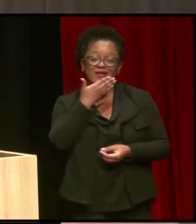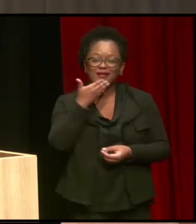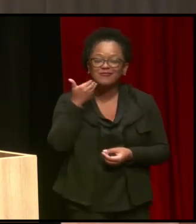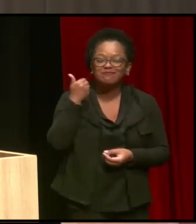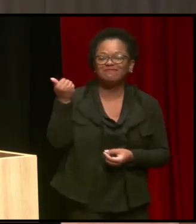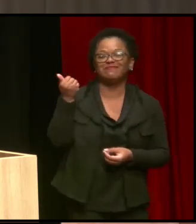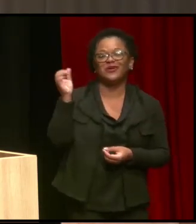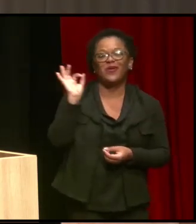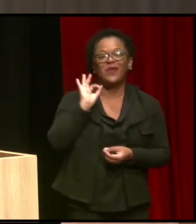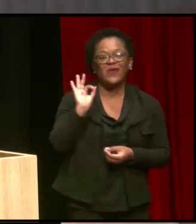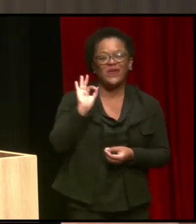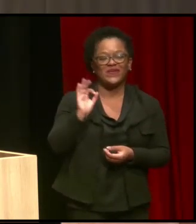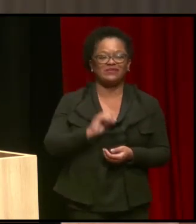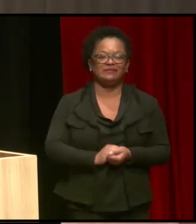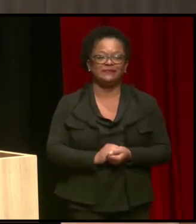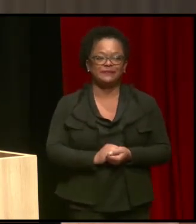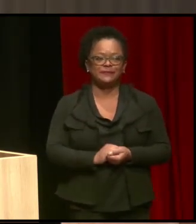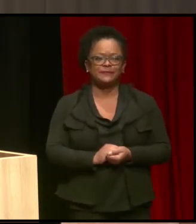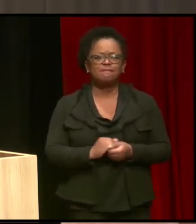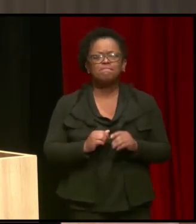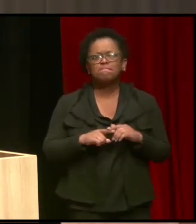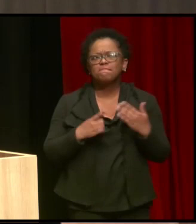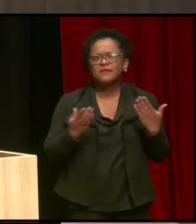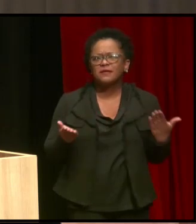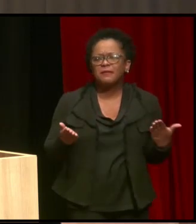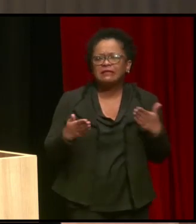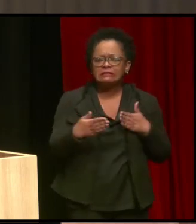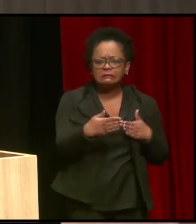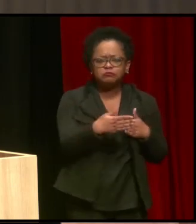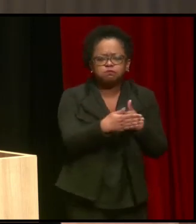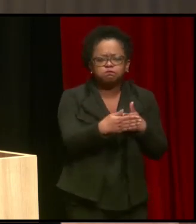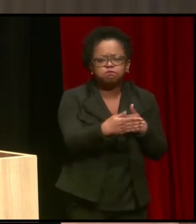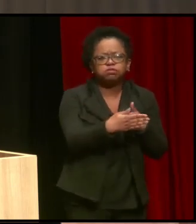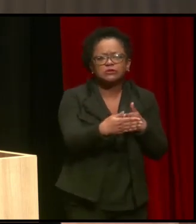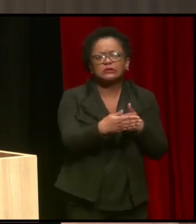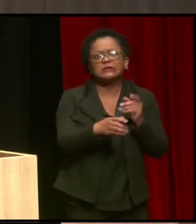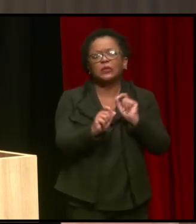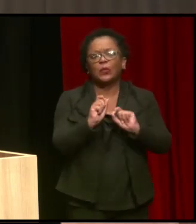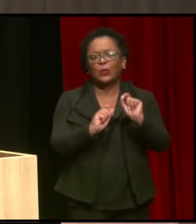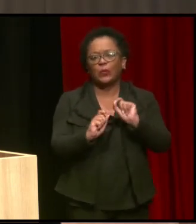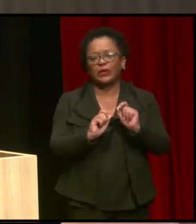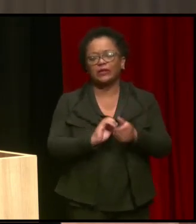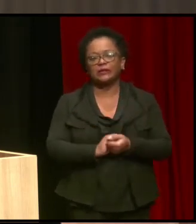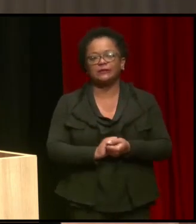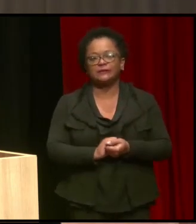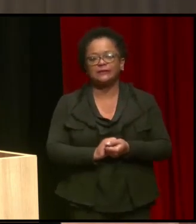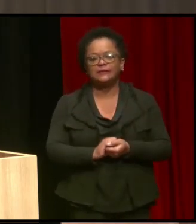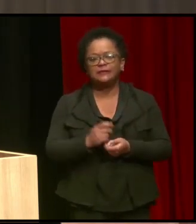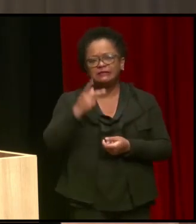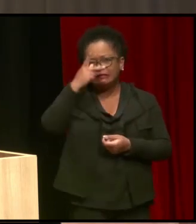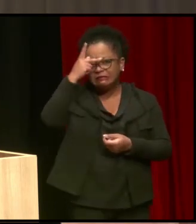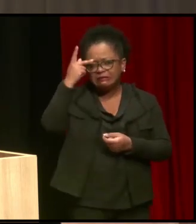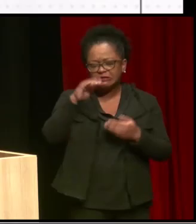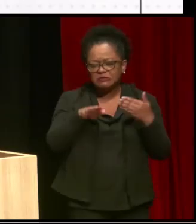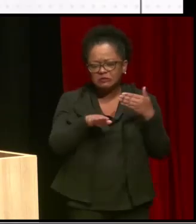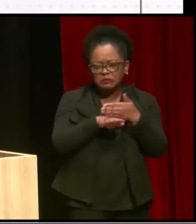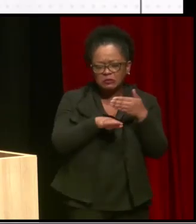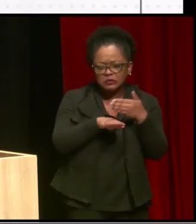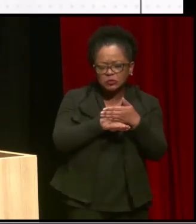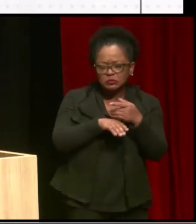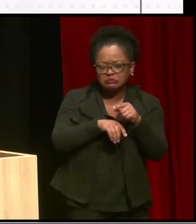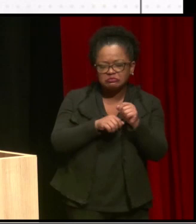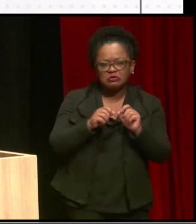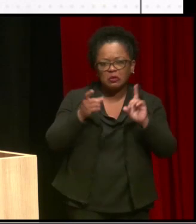pessoas na igreja, quais são as barreiras? Por que a gente tem dificuldade de ver pessoas com deficiência na igreja? Olha aqui,